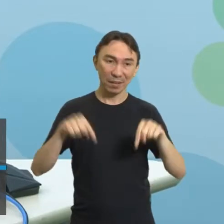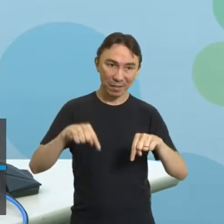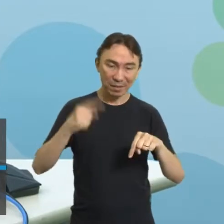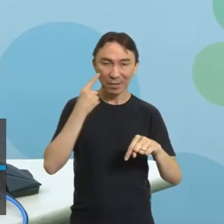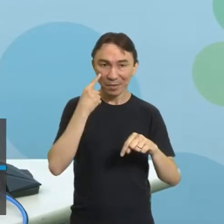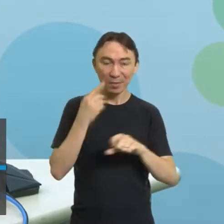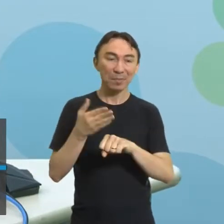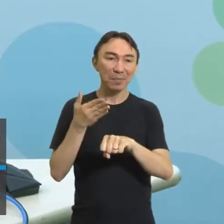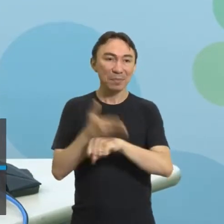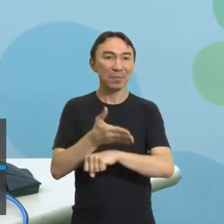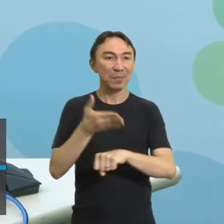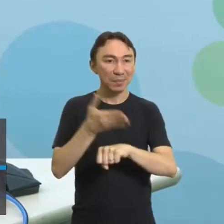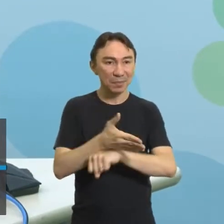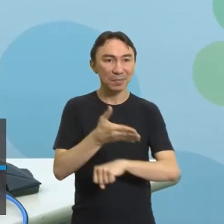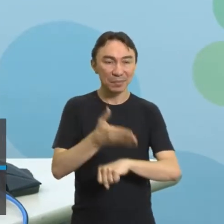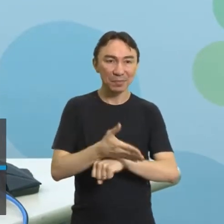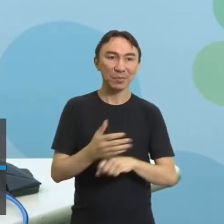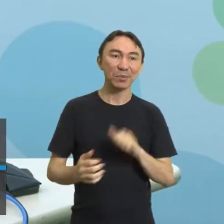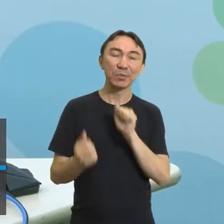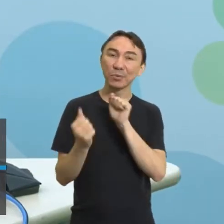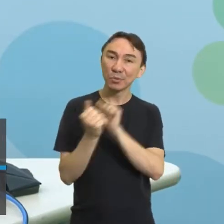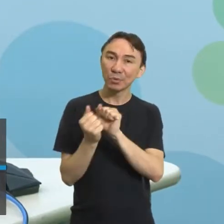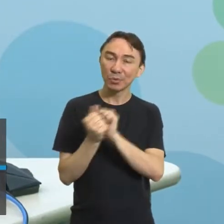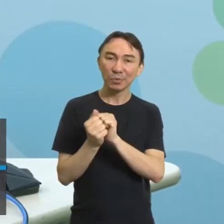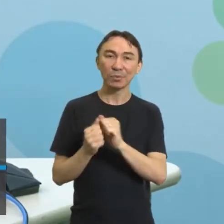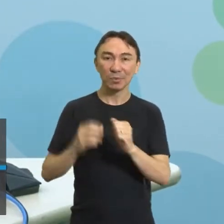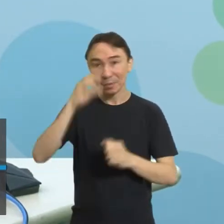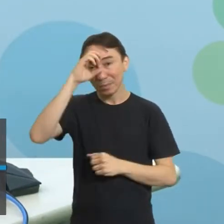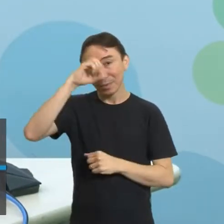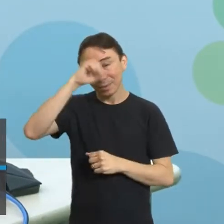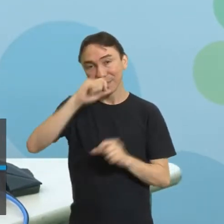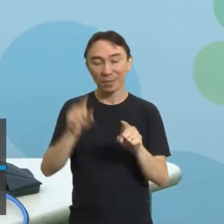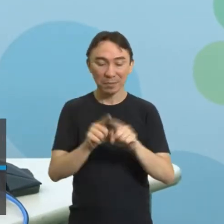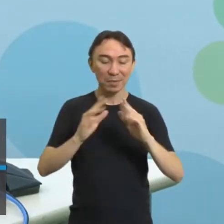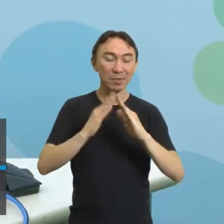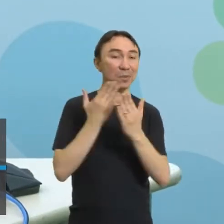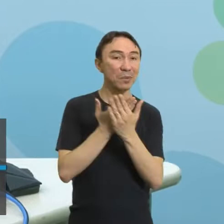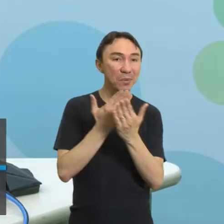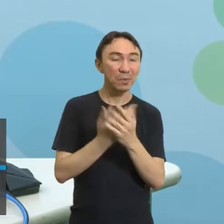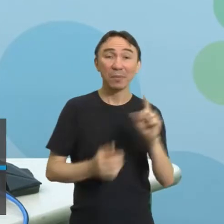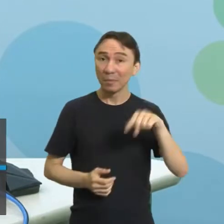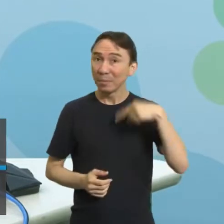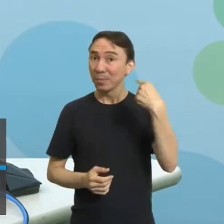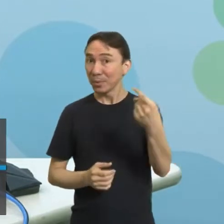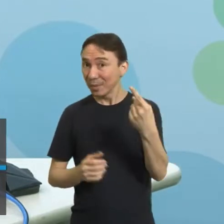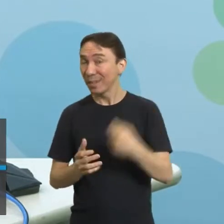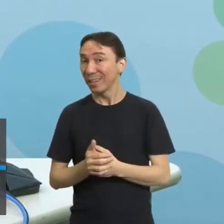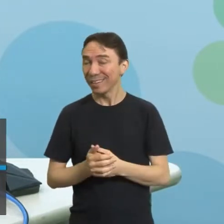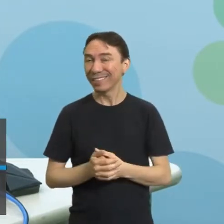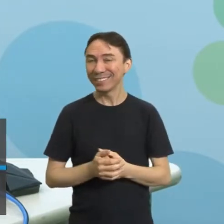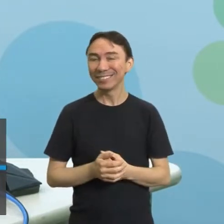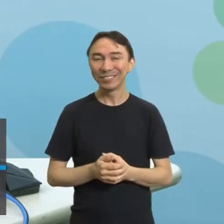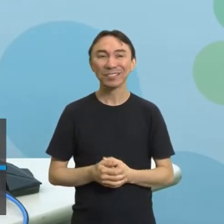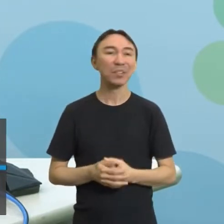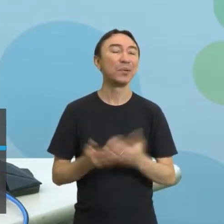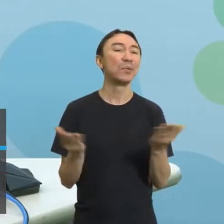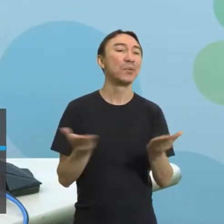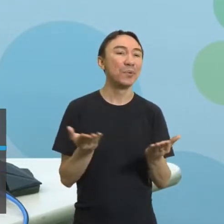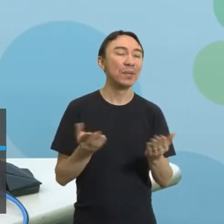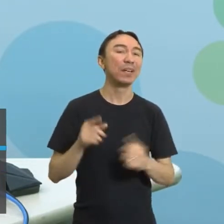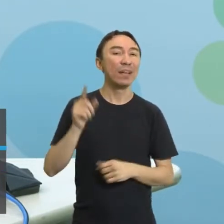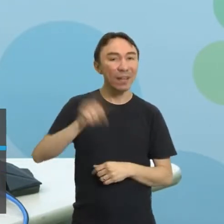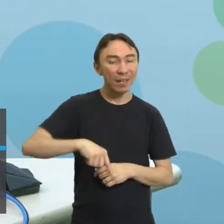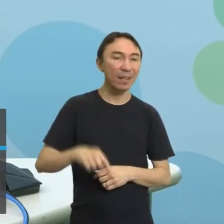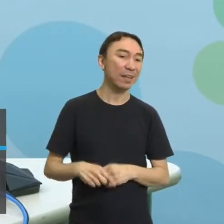né? Do Aprender Juntos e do Além da Escola. E hoje é a segunda transmissão que a gente